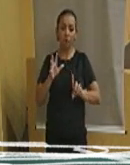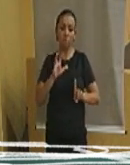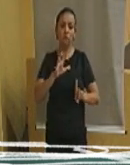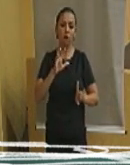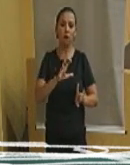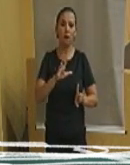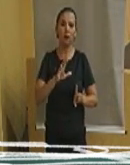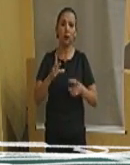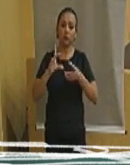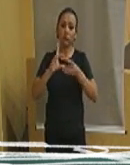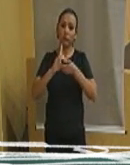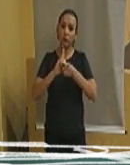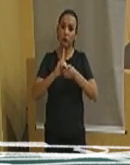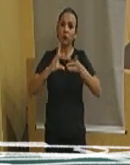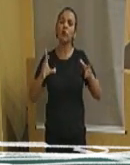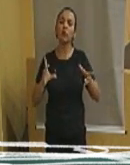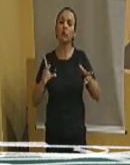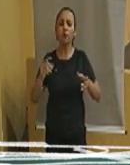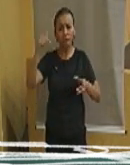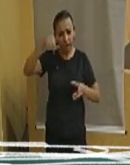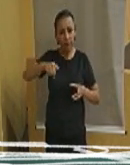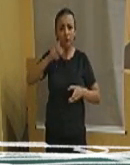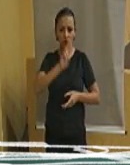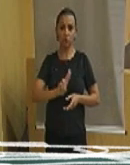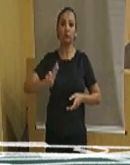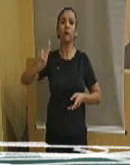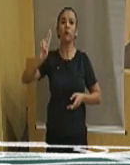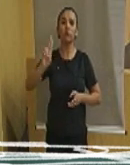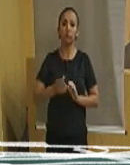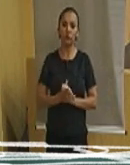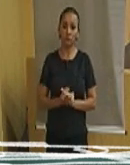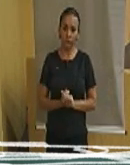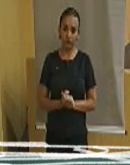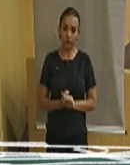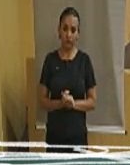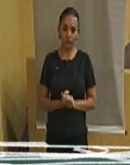a democracia na nossa universidade.